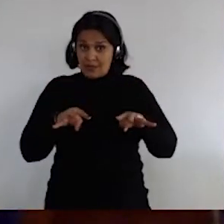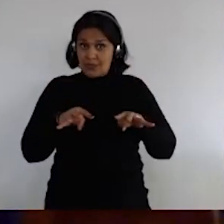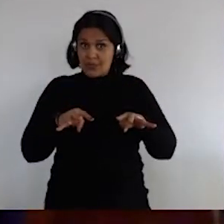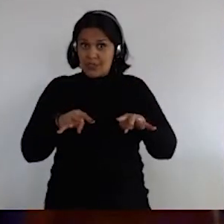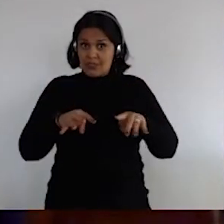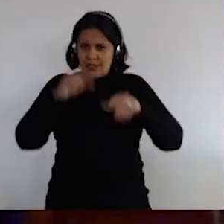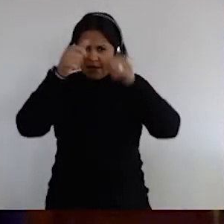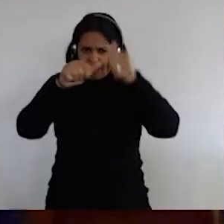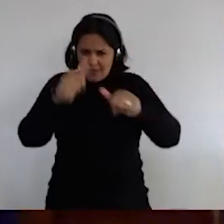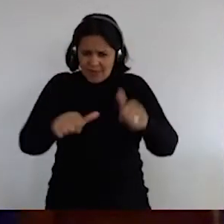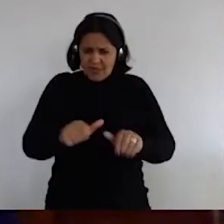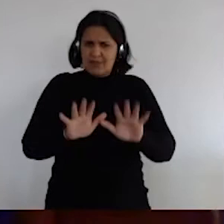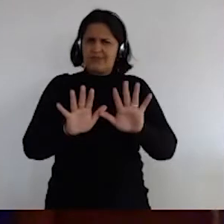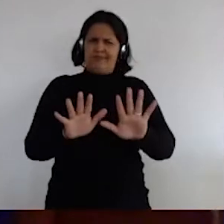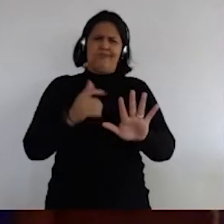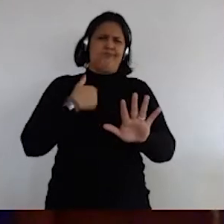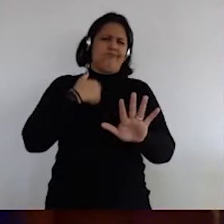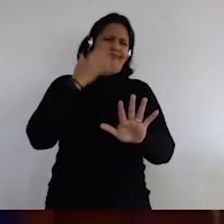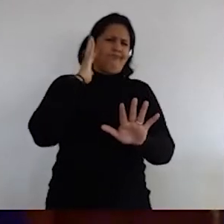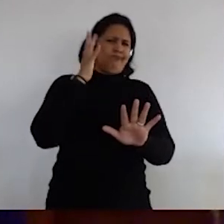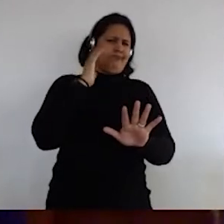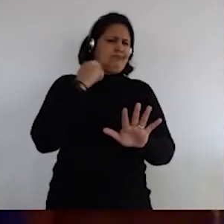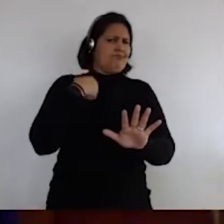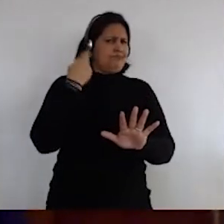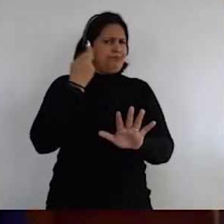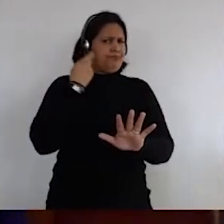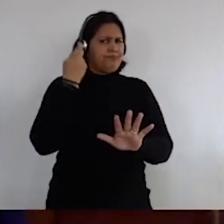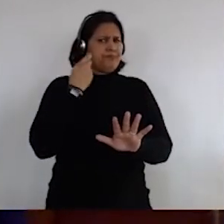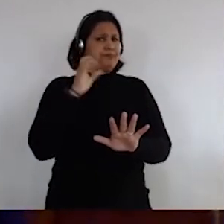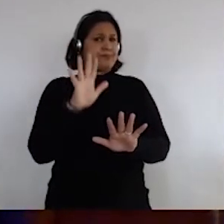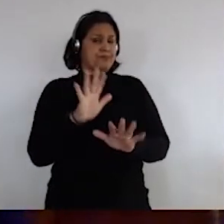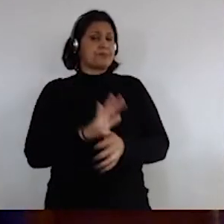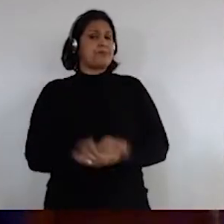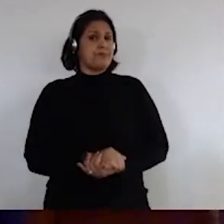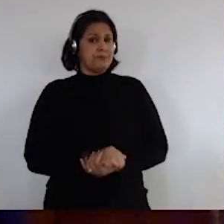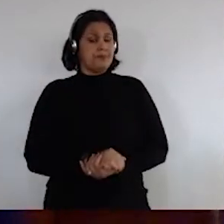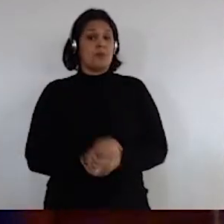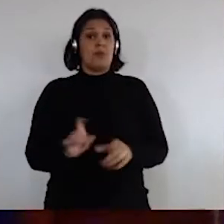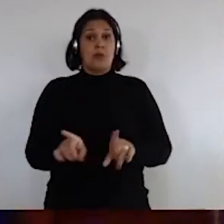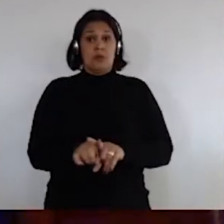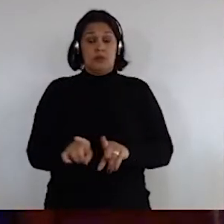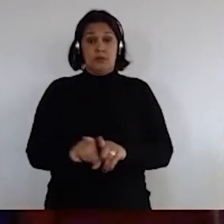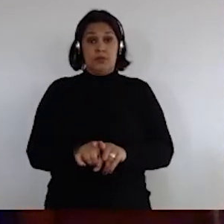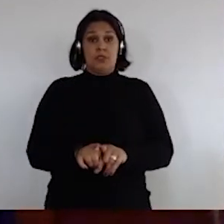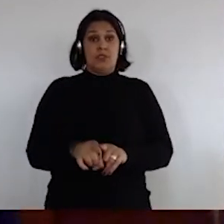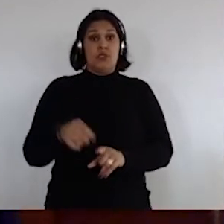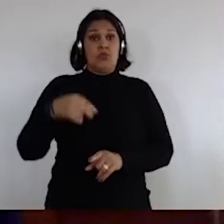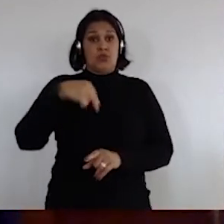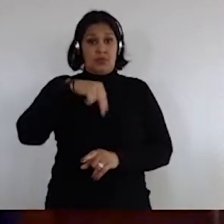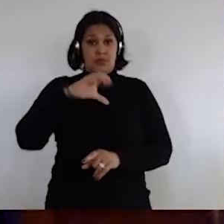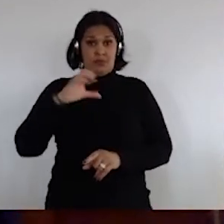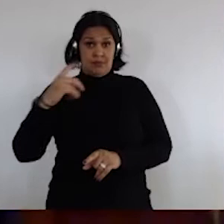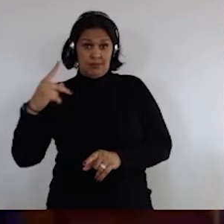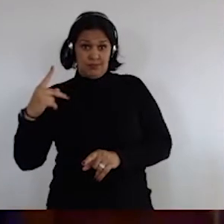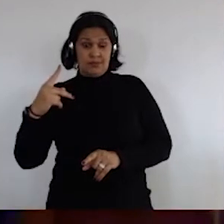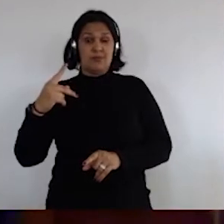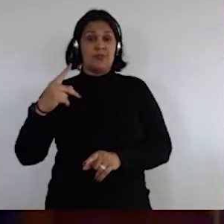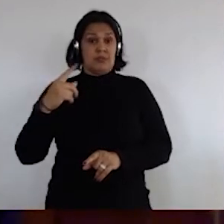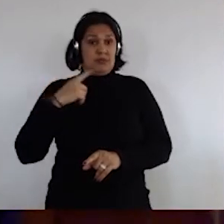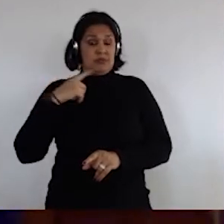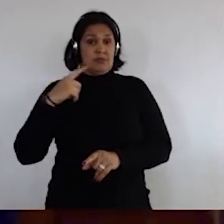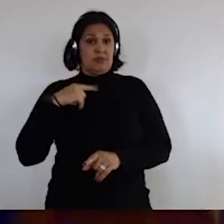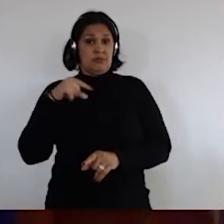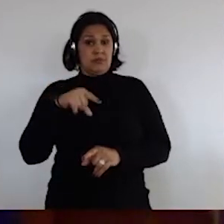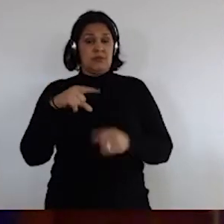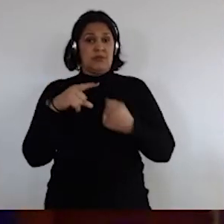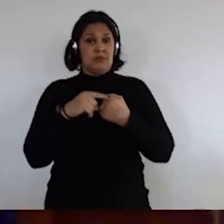vejo com muita preocupação. Também temos, no novo Código de Processo Civil, já o artigo 453,